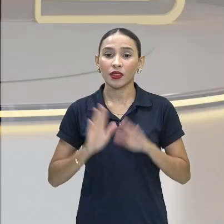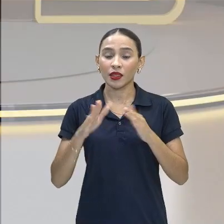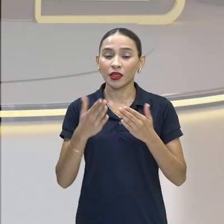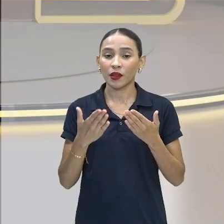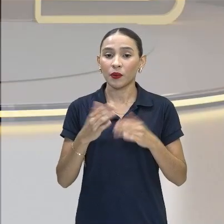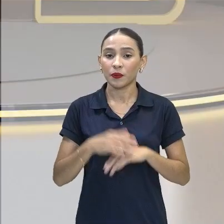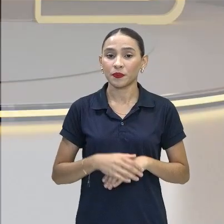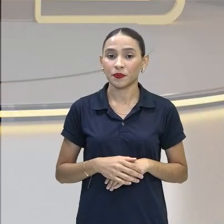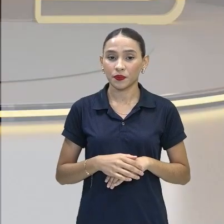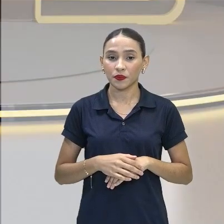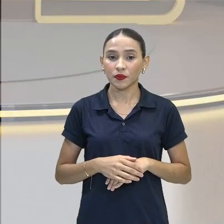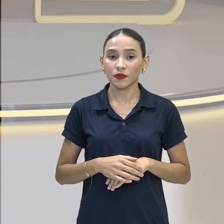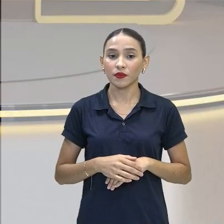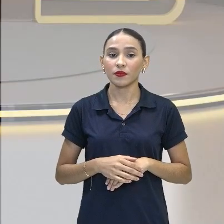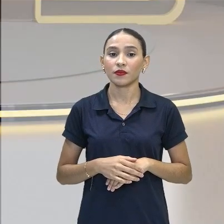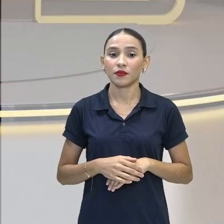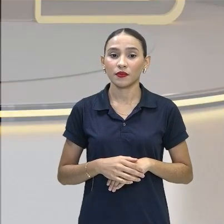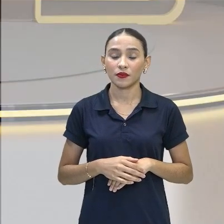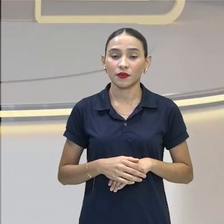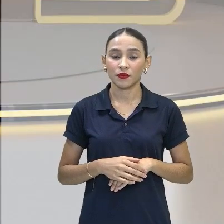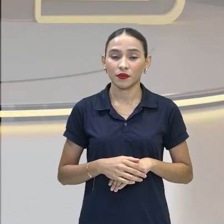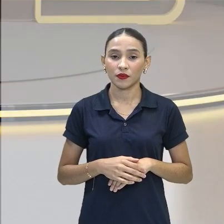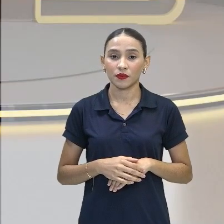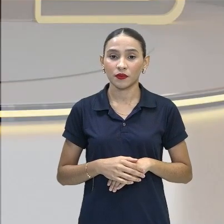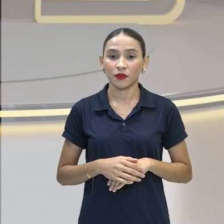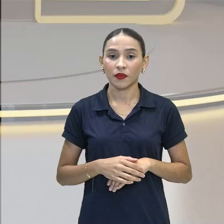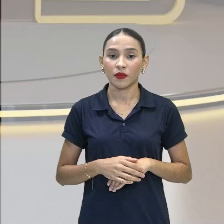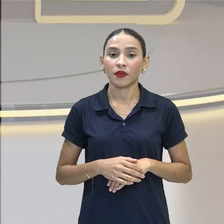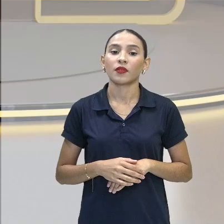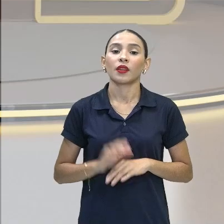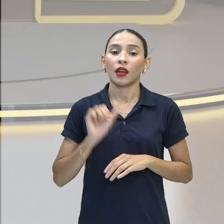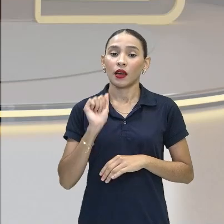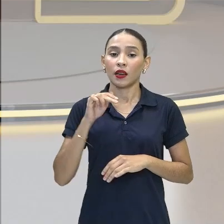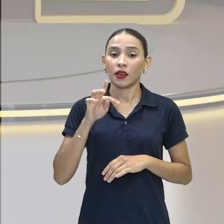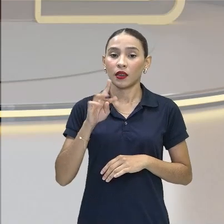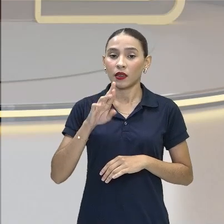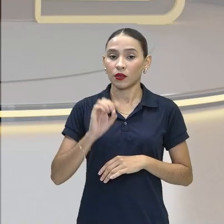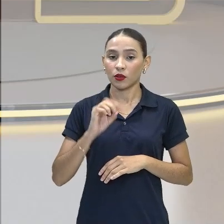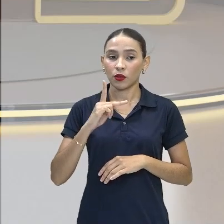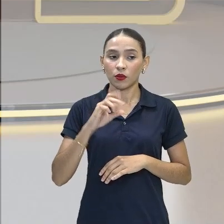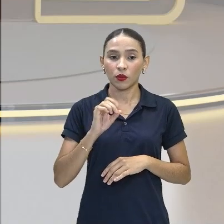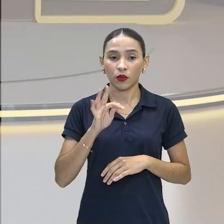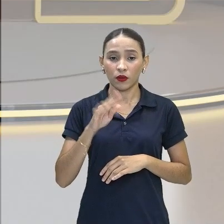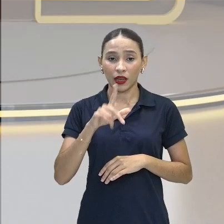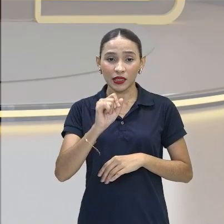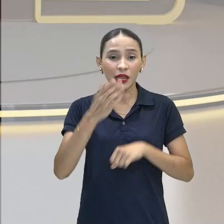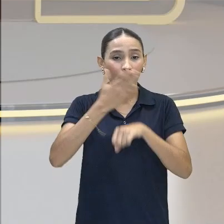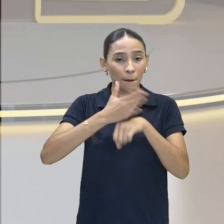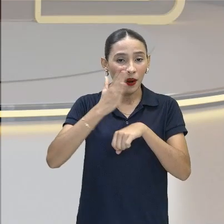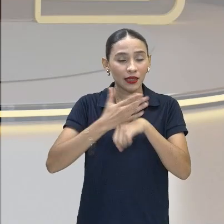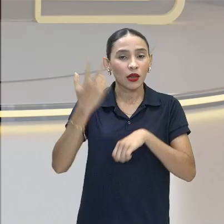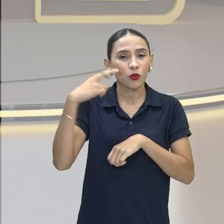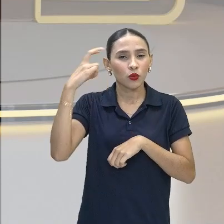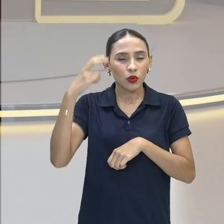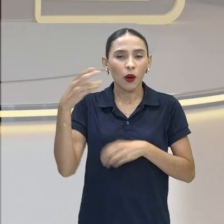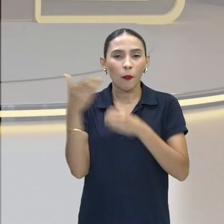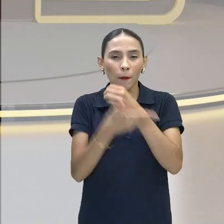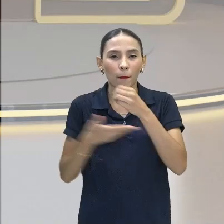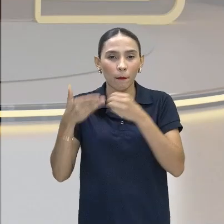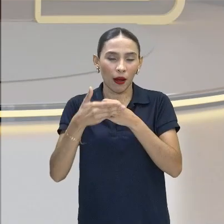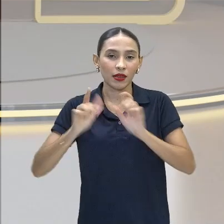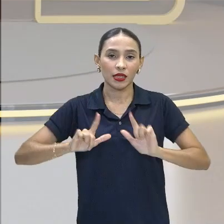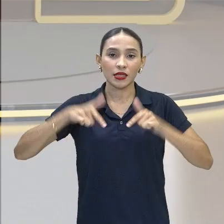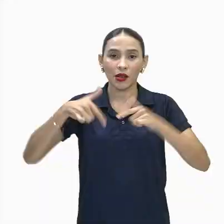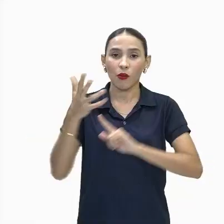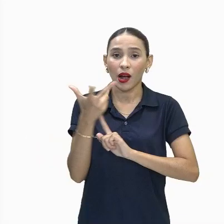só, retomando então aqui, essa questão da antropofagia deu base aí para um movimento artístico muito importante brasileiro.